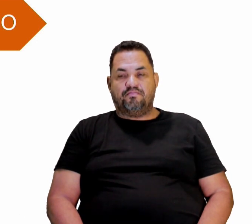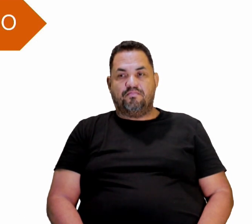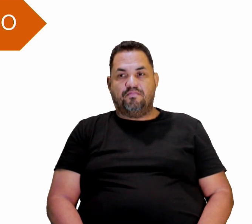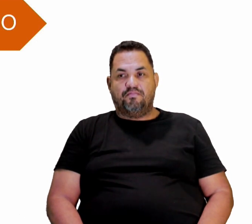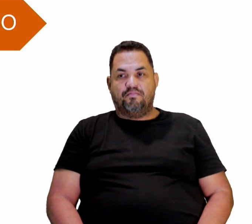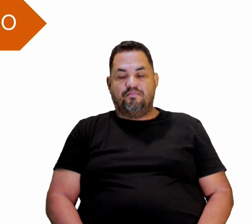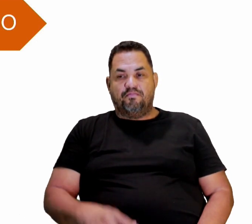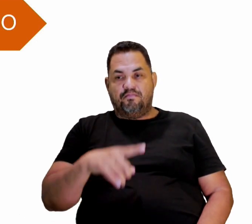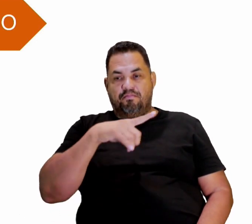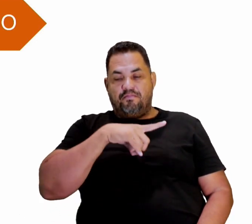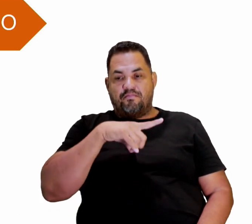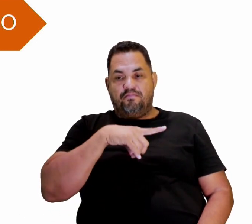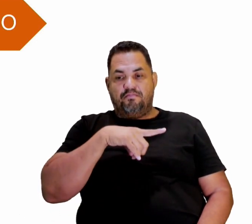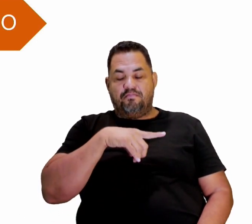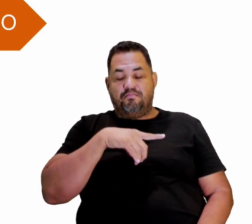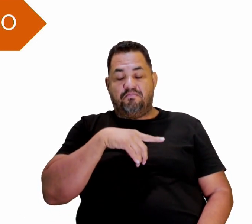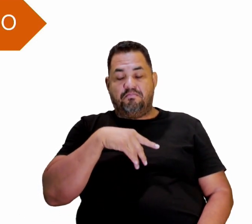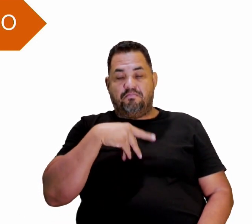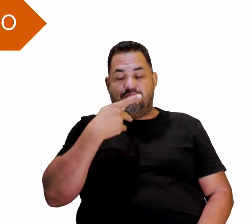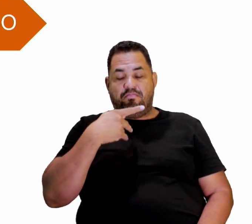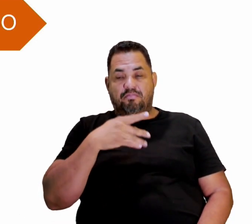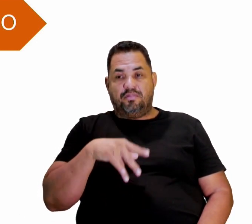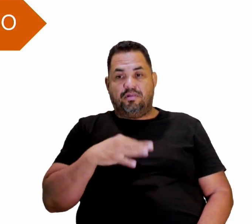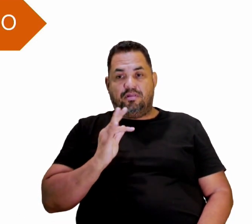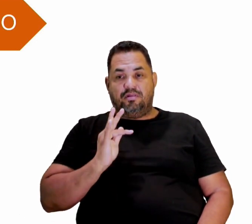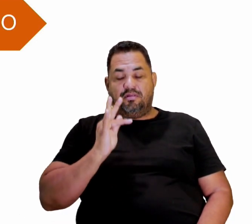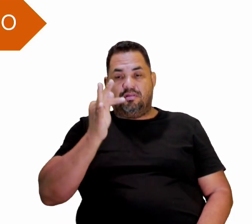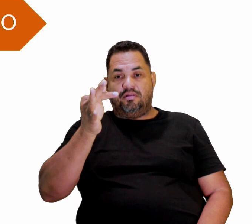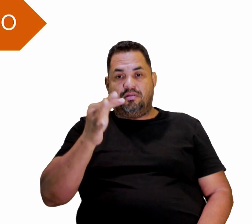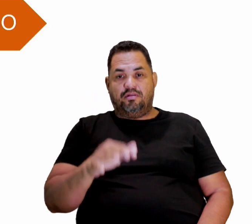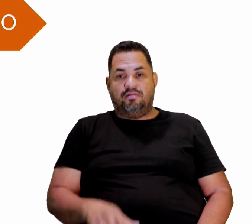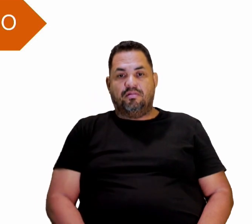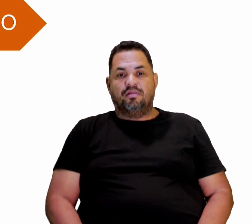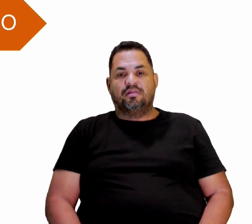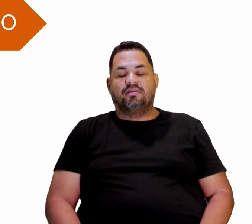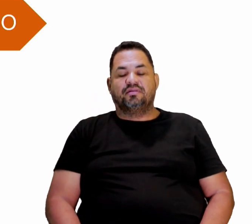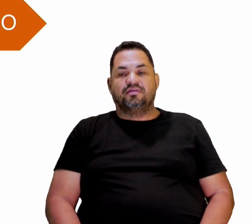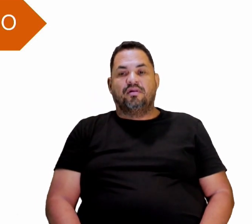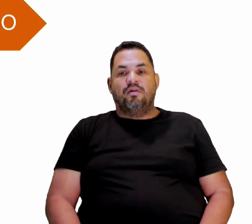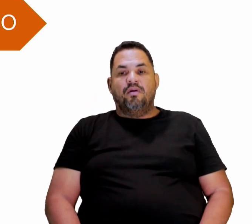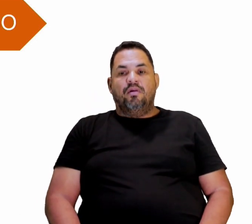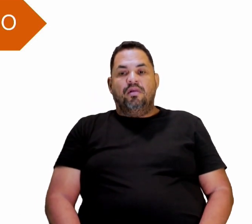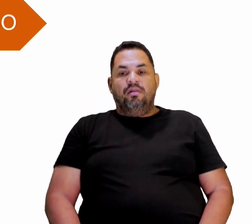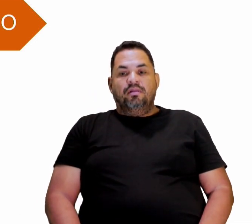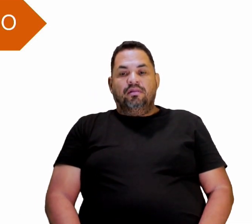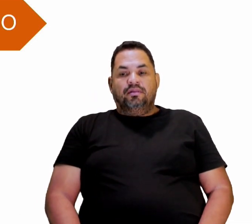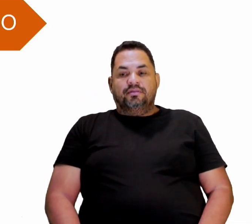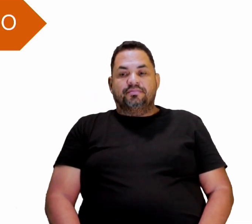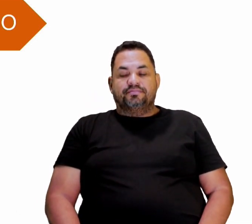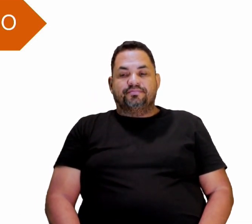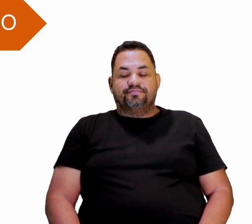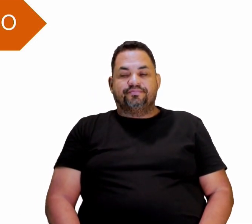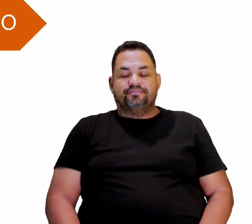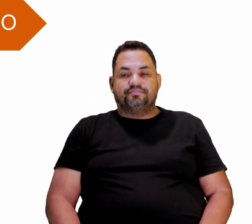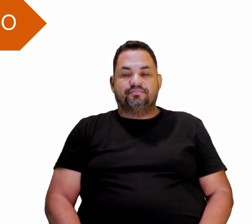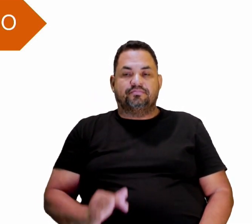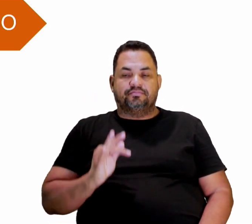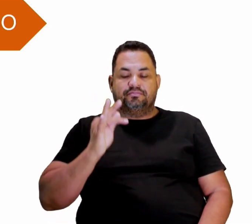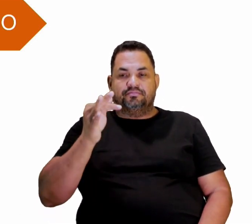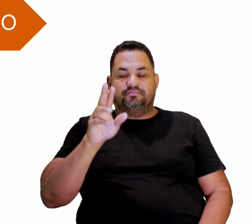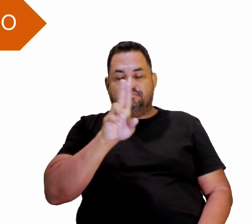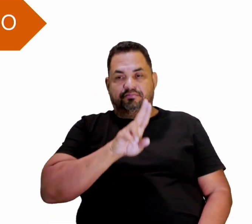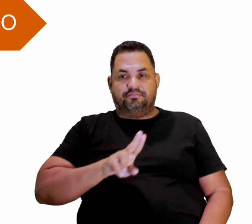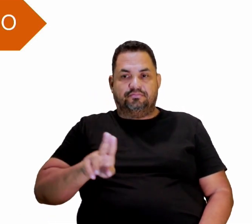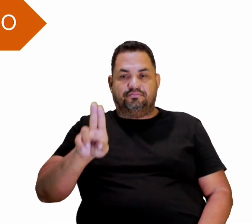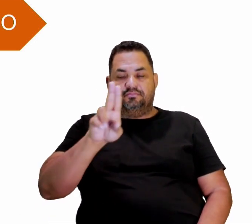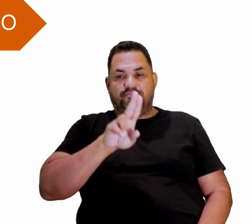porque nós estamos falando aqui de futuro né Então vai fazer alguma coisa no futuro você